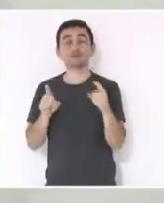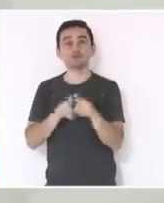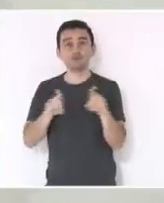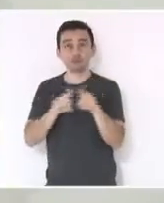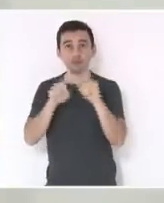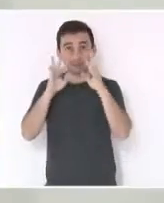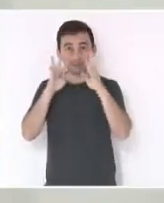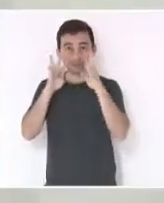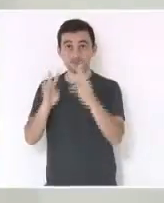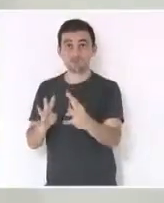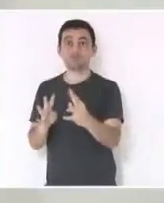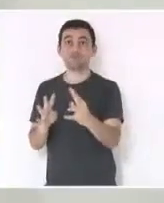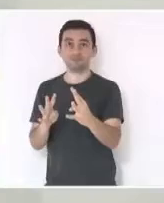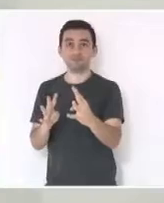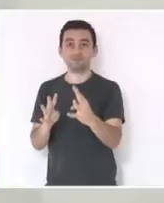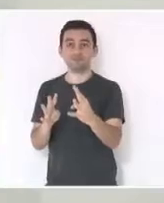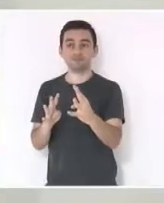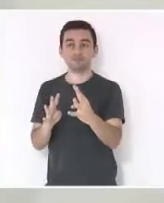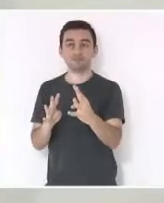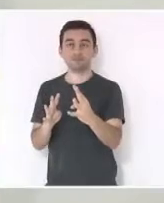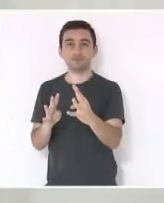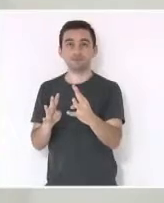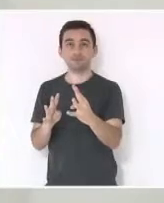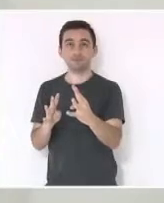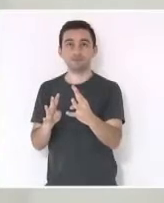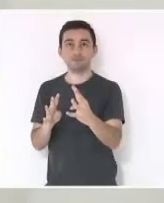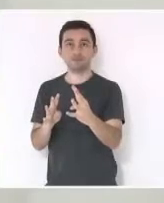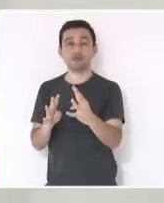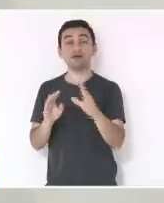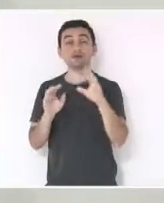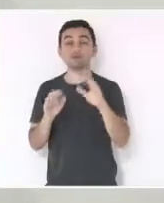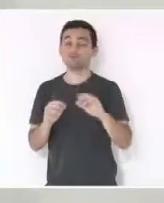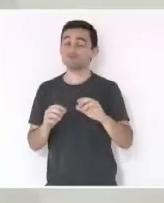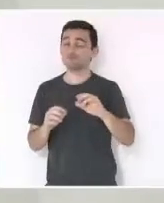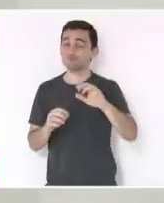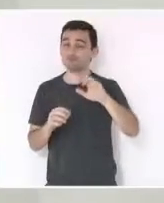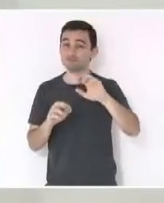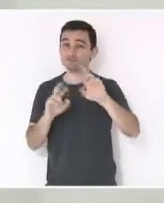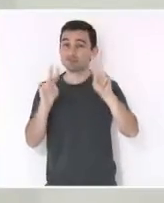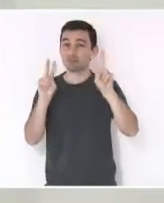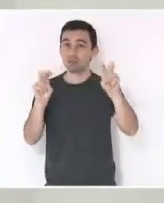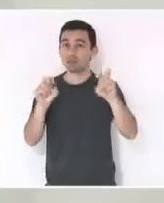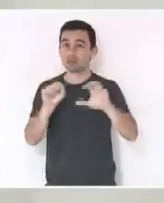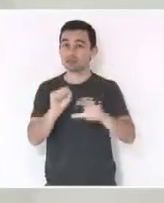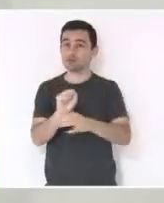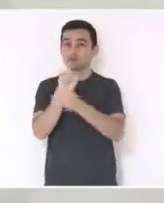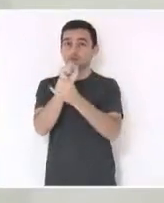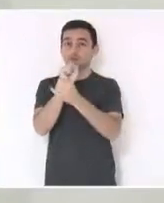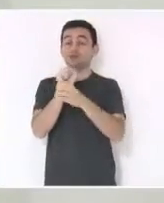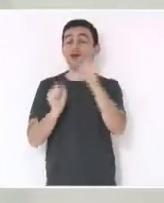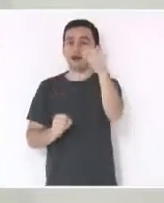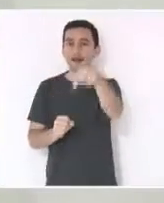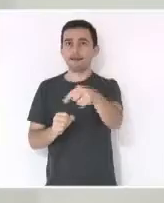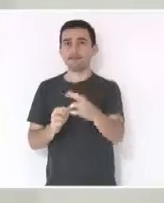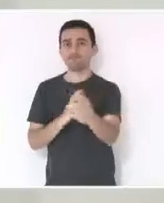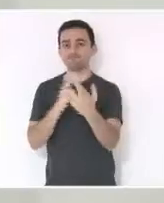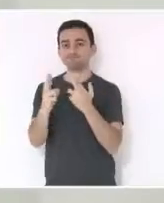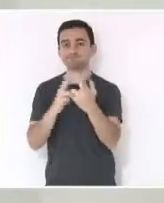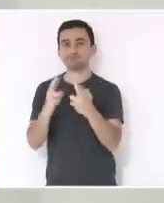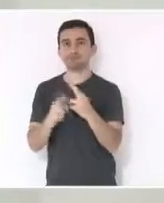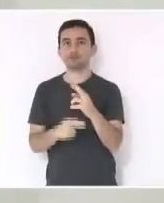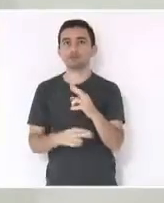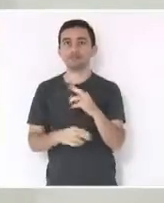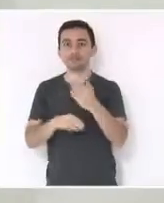no que diz respeito a dar segurança a quem trafega na serra dona